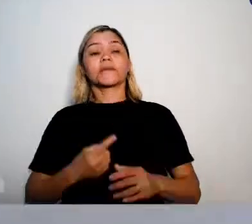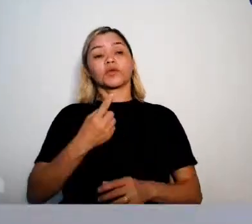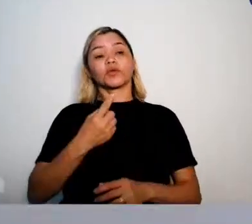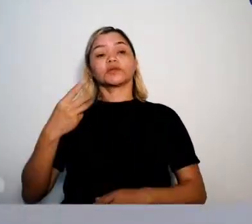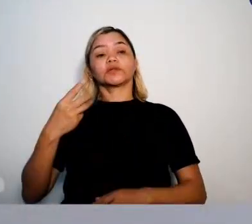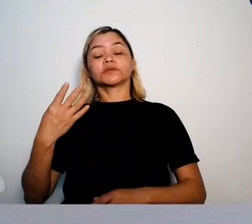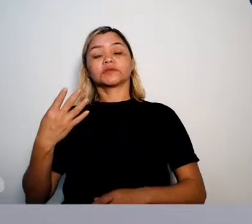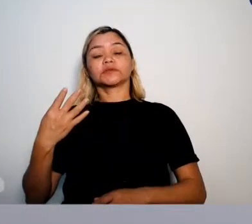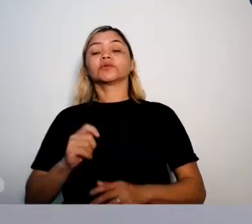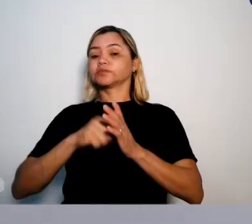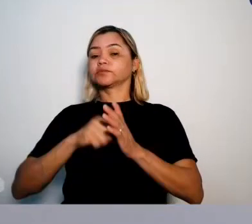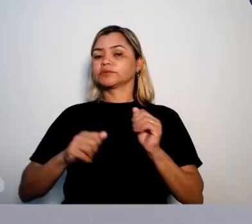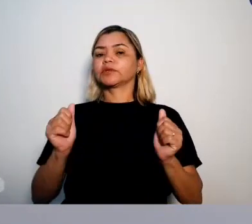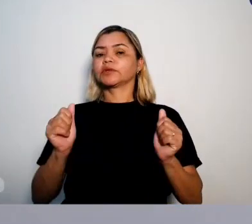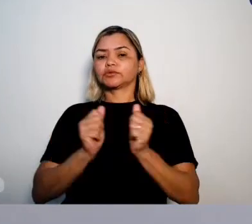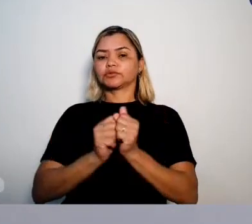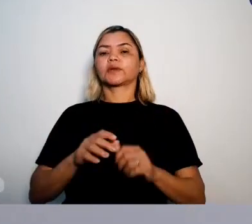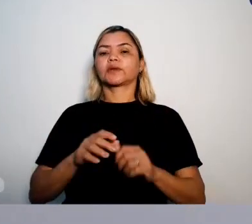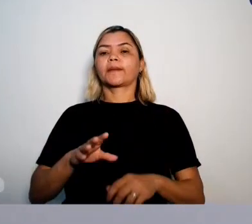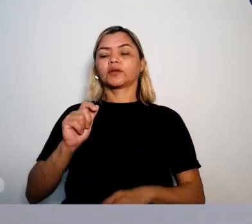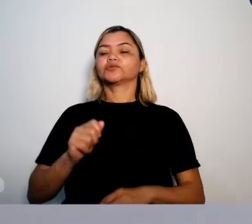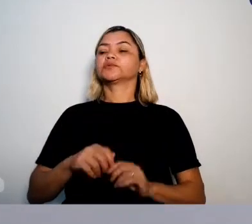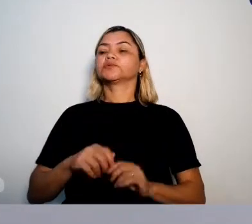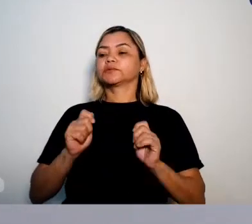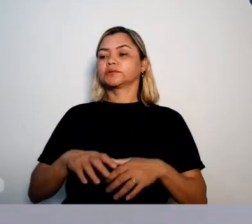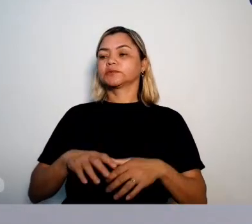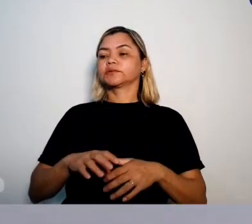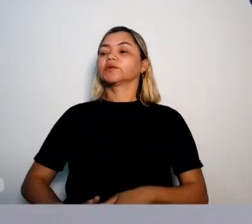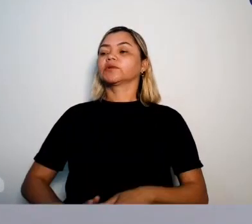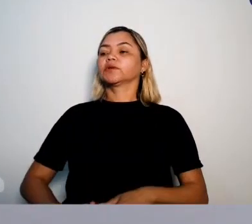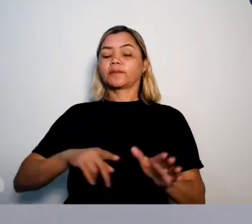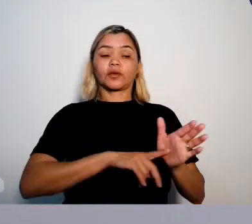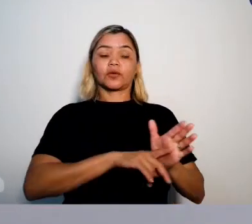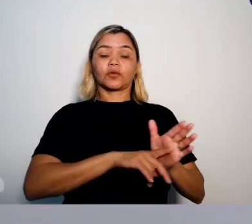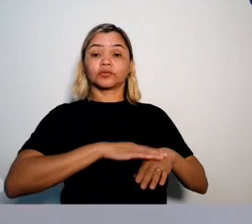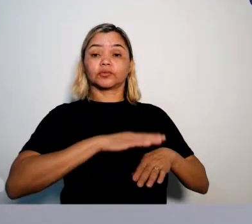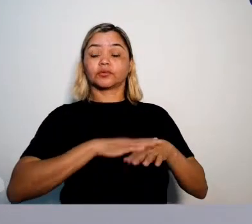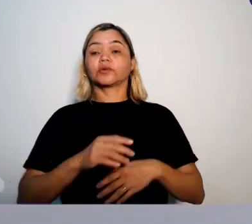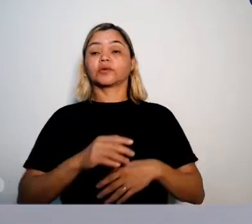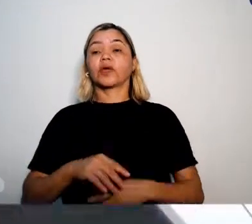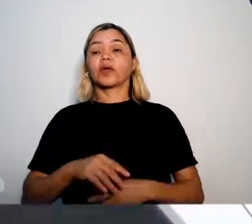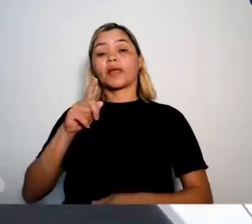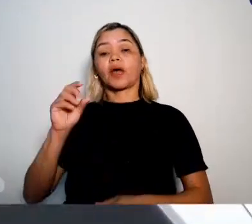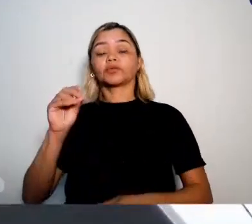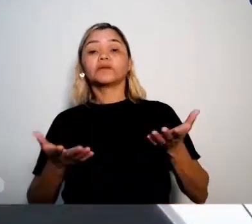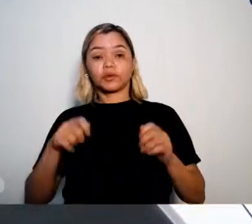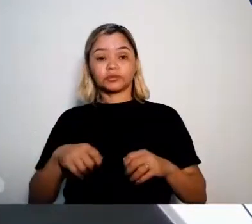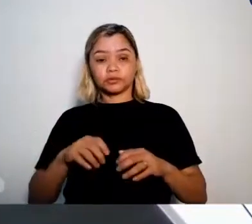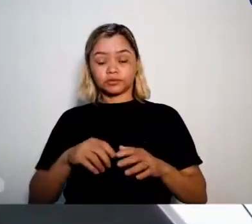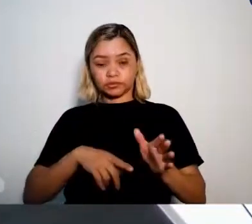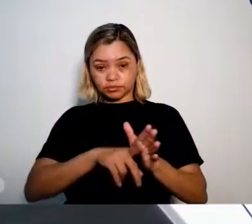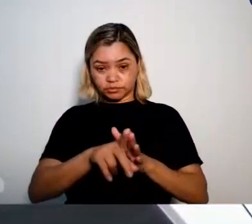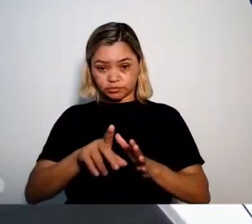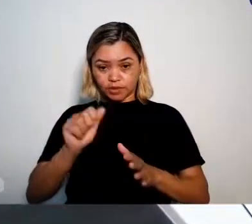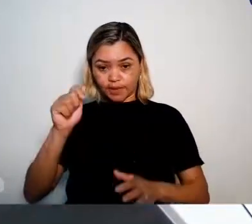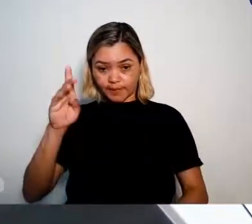É regimental, pedido de vossa excelência, consulta o autor da matéria, vereador Abelardo. Consulta, vereador Abelardo.